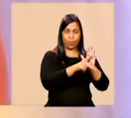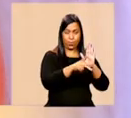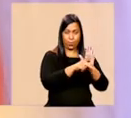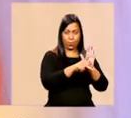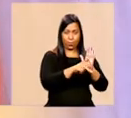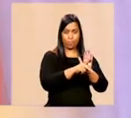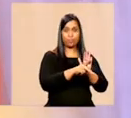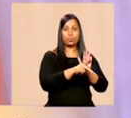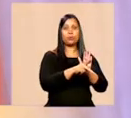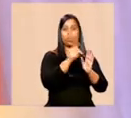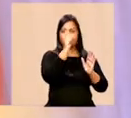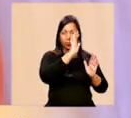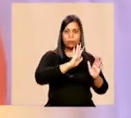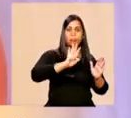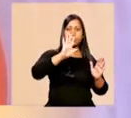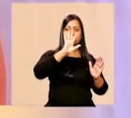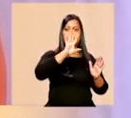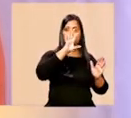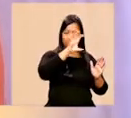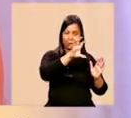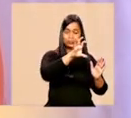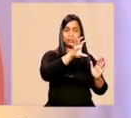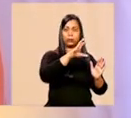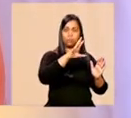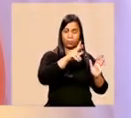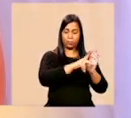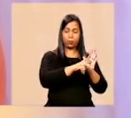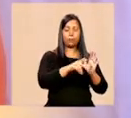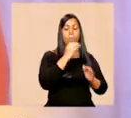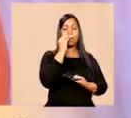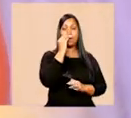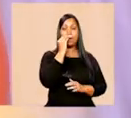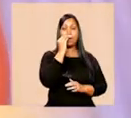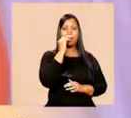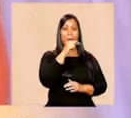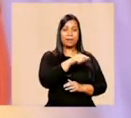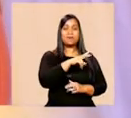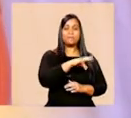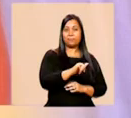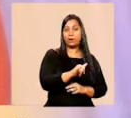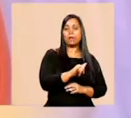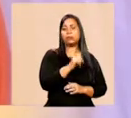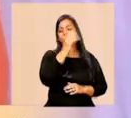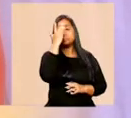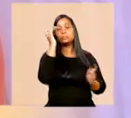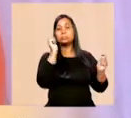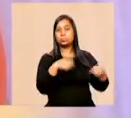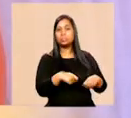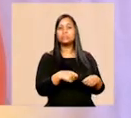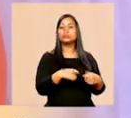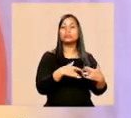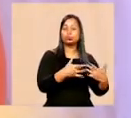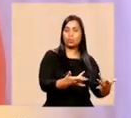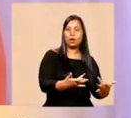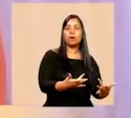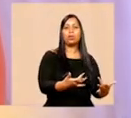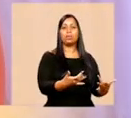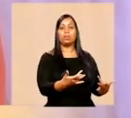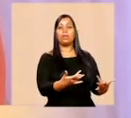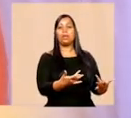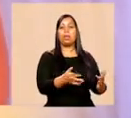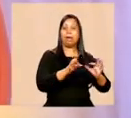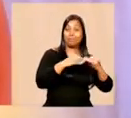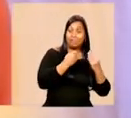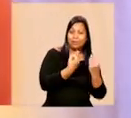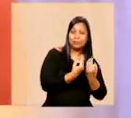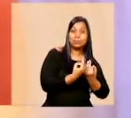no estado, a nível Brasil, cada estado tem o seu, e enfim. E ali a quem pode doar até 2º grau